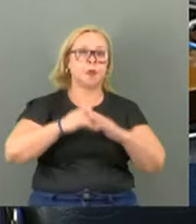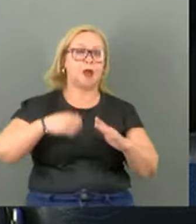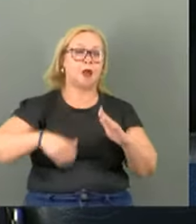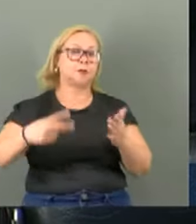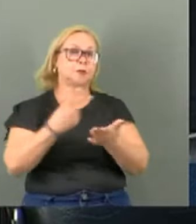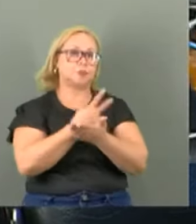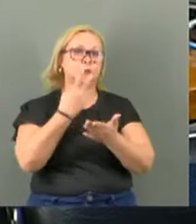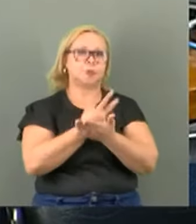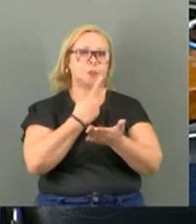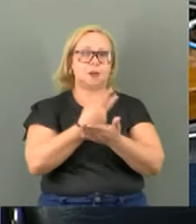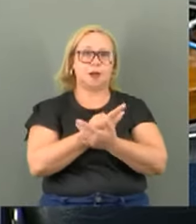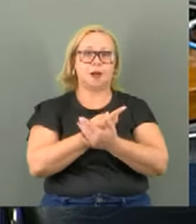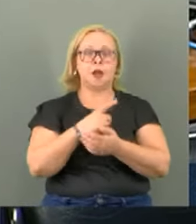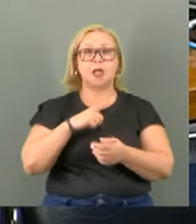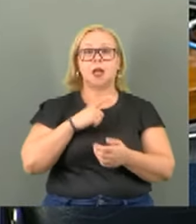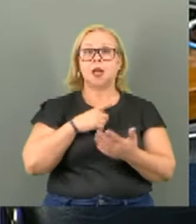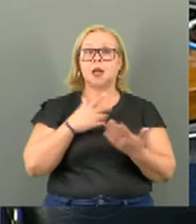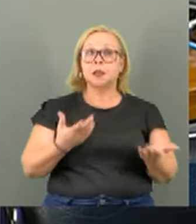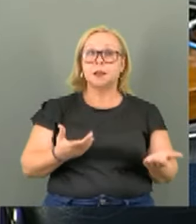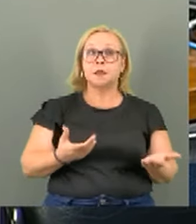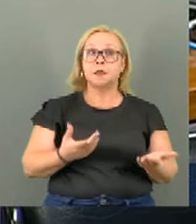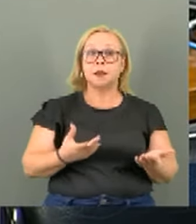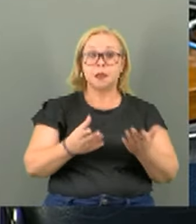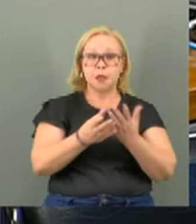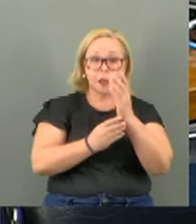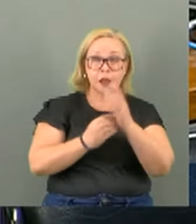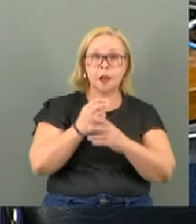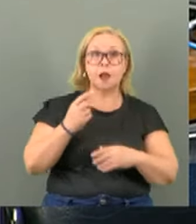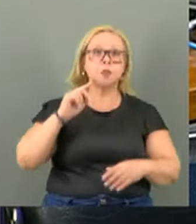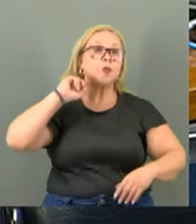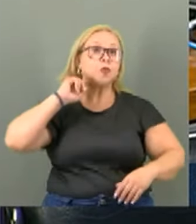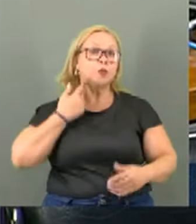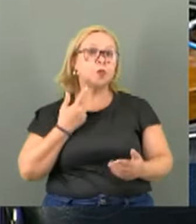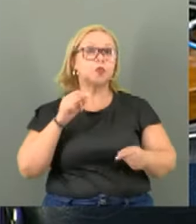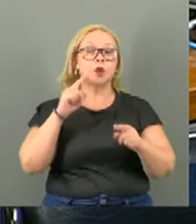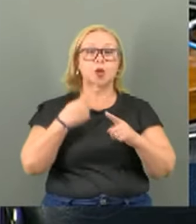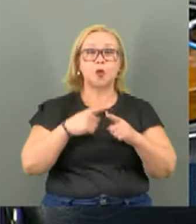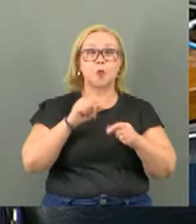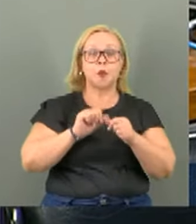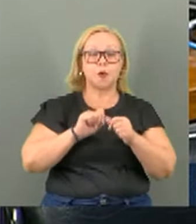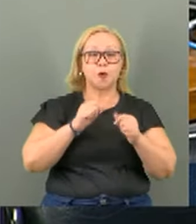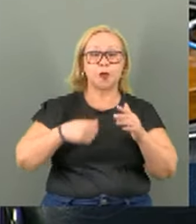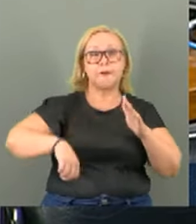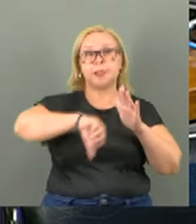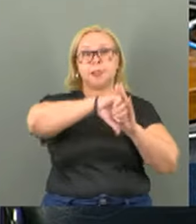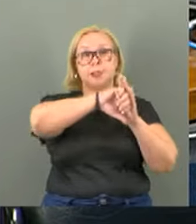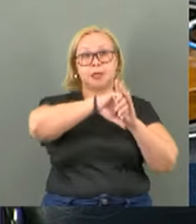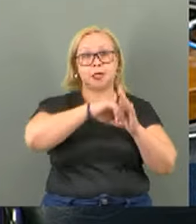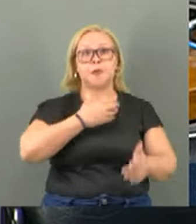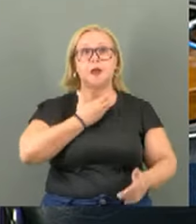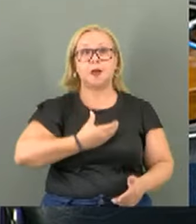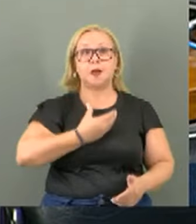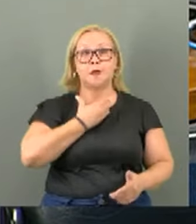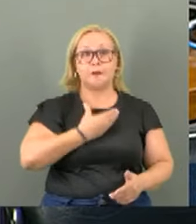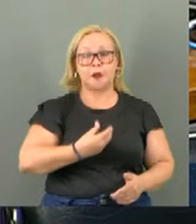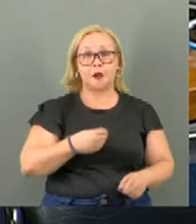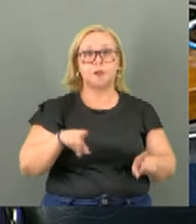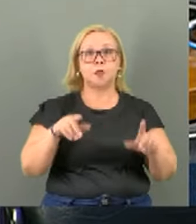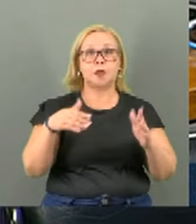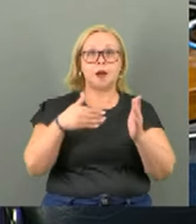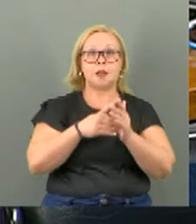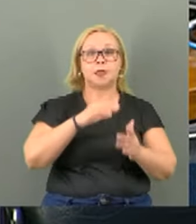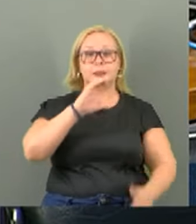e teriam as mãos sujas por cometimento de crimes relacionados a fraudes, até a própria CBF foi